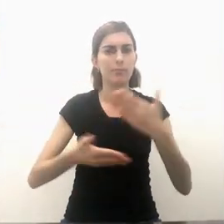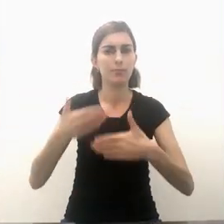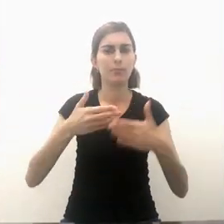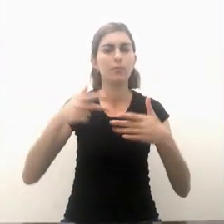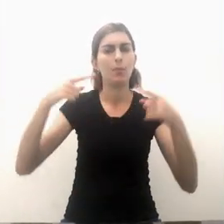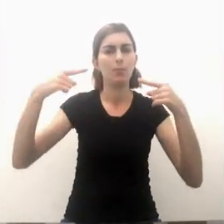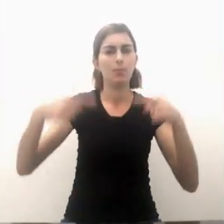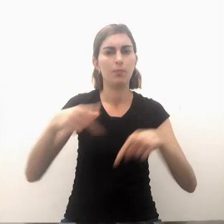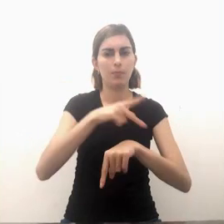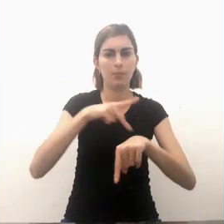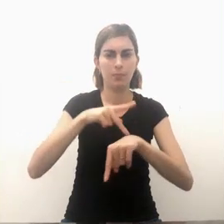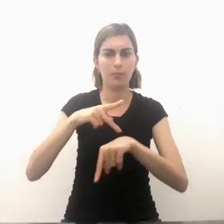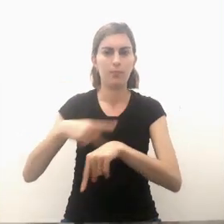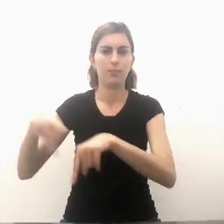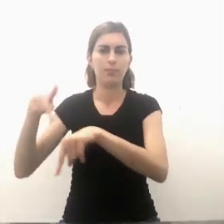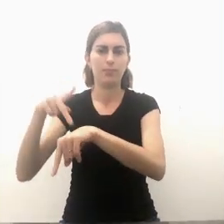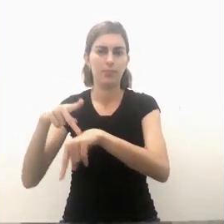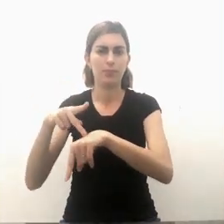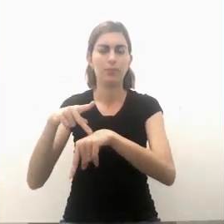as potências, né?